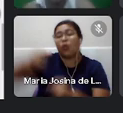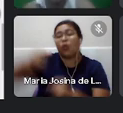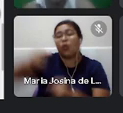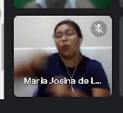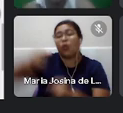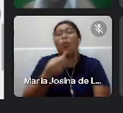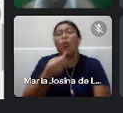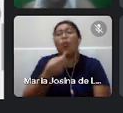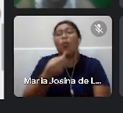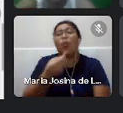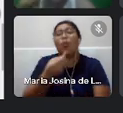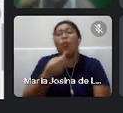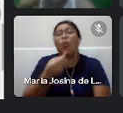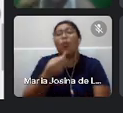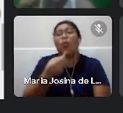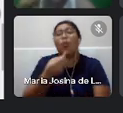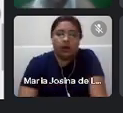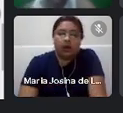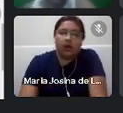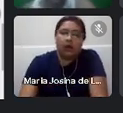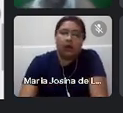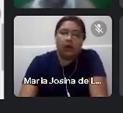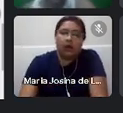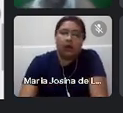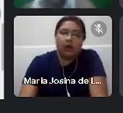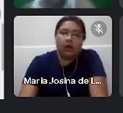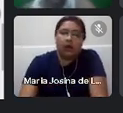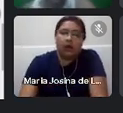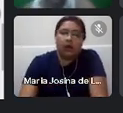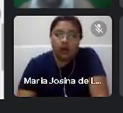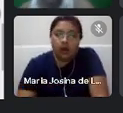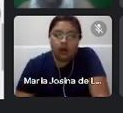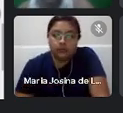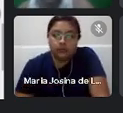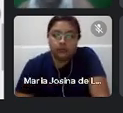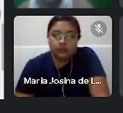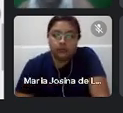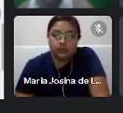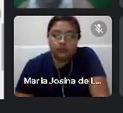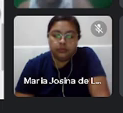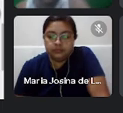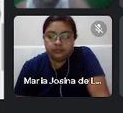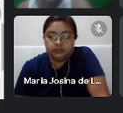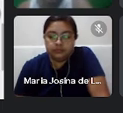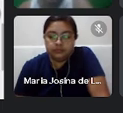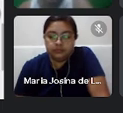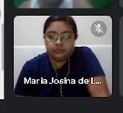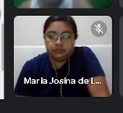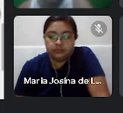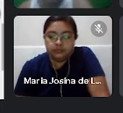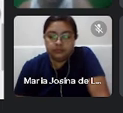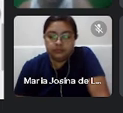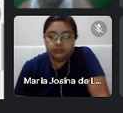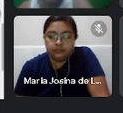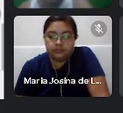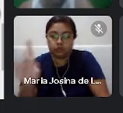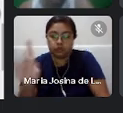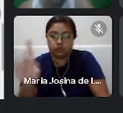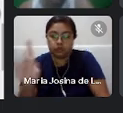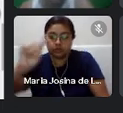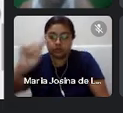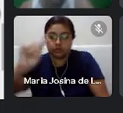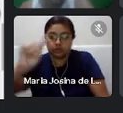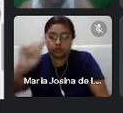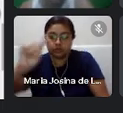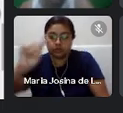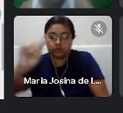Então, como é que vai ficar essa fórmula? É só fazer 0,95 elevado ao número